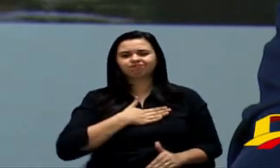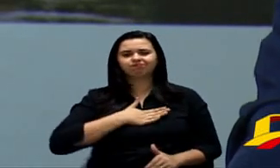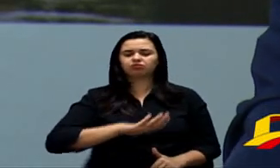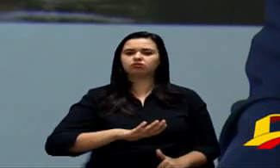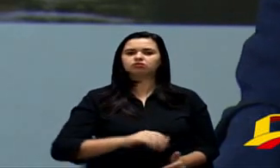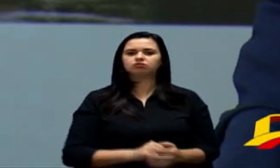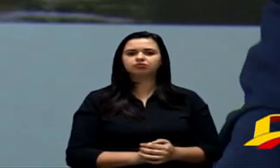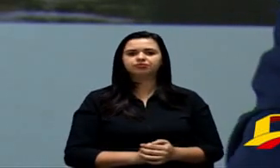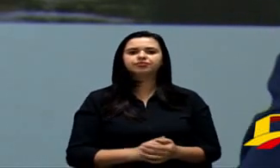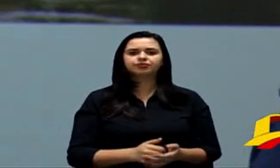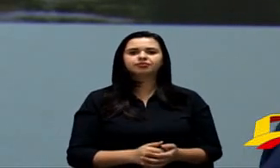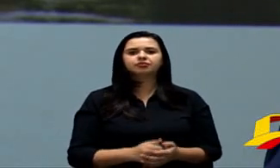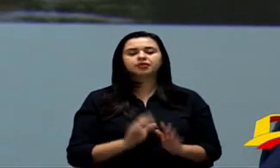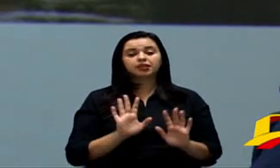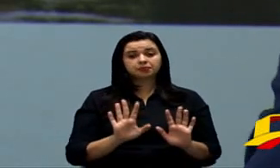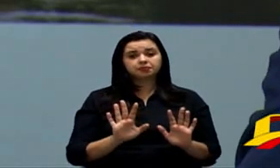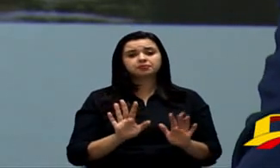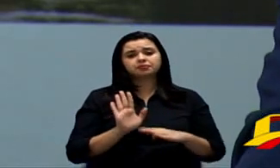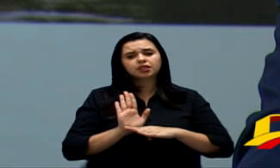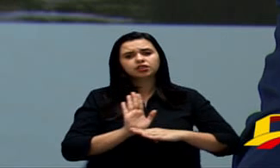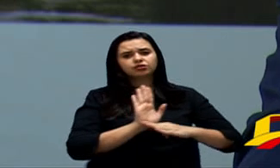para ajudar nessa causa,